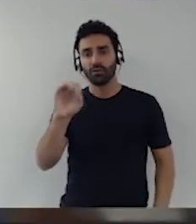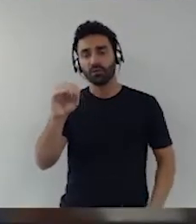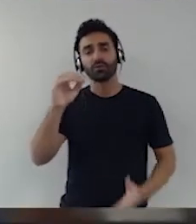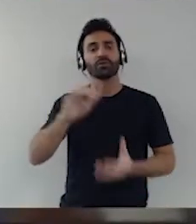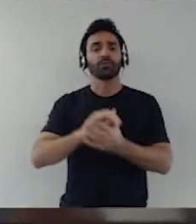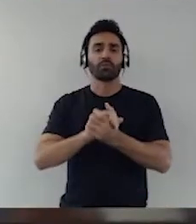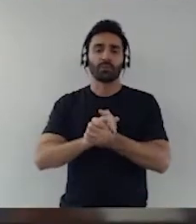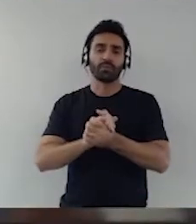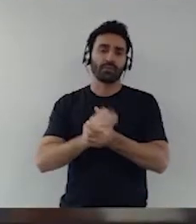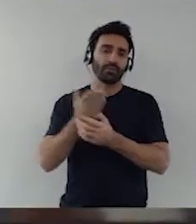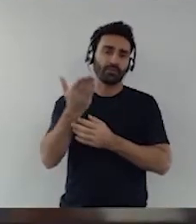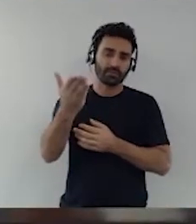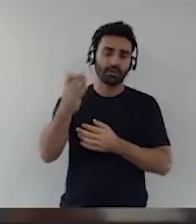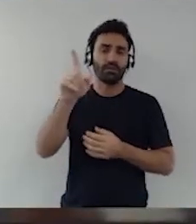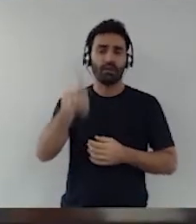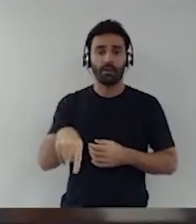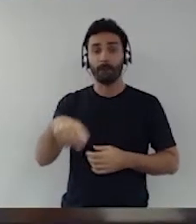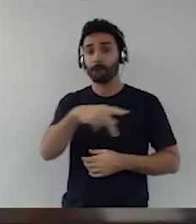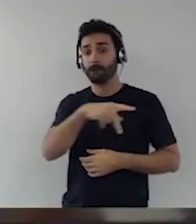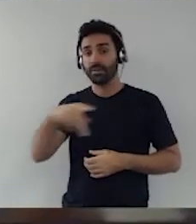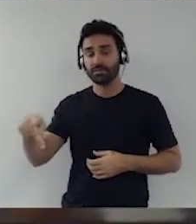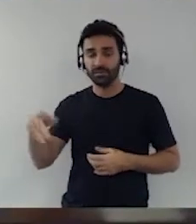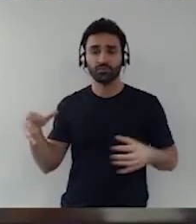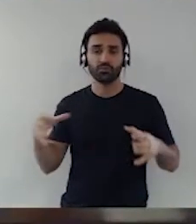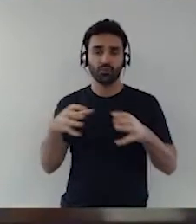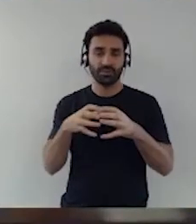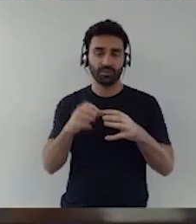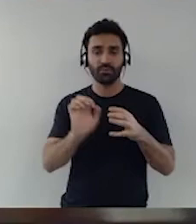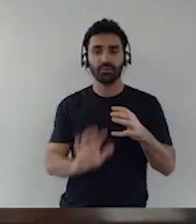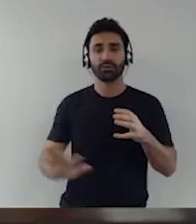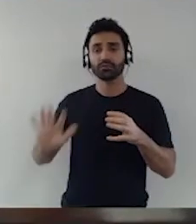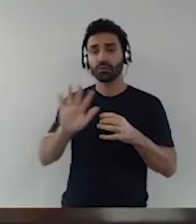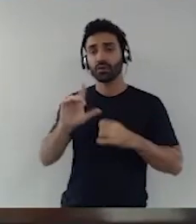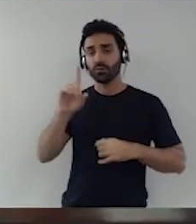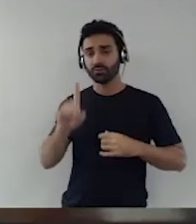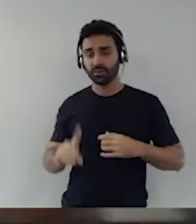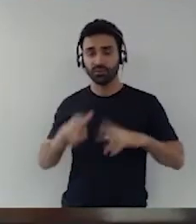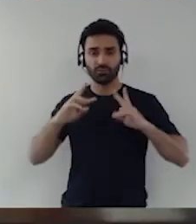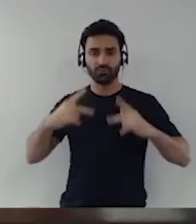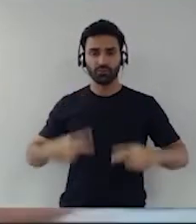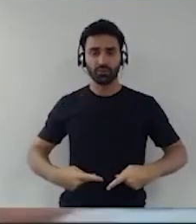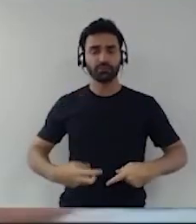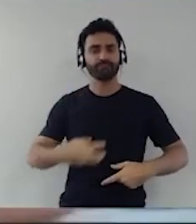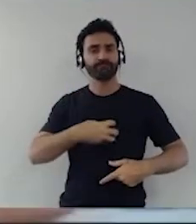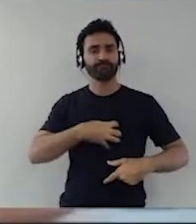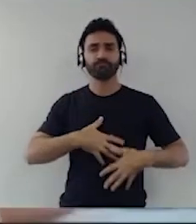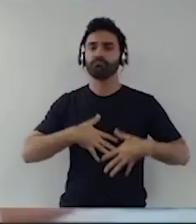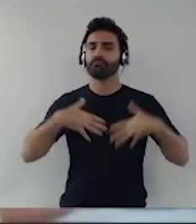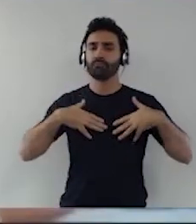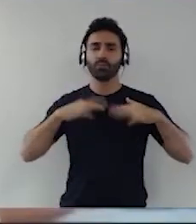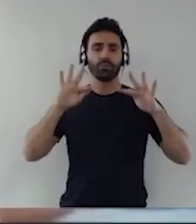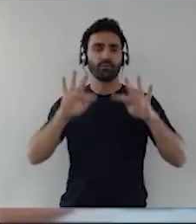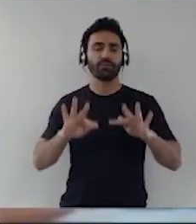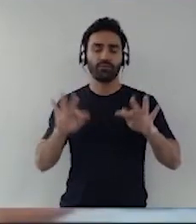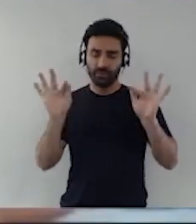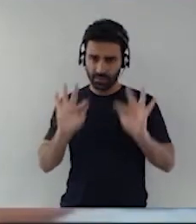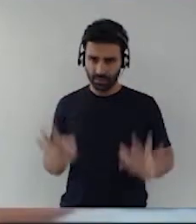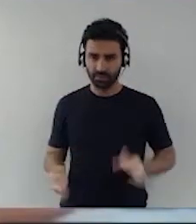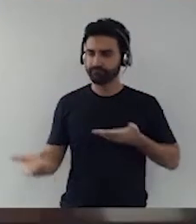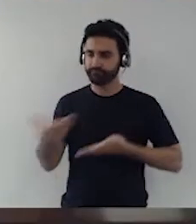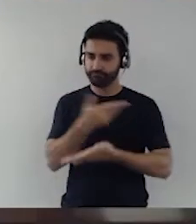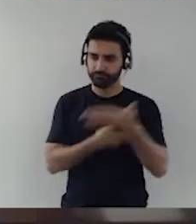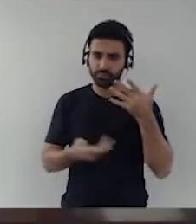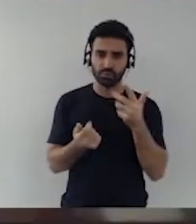você, que é o nosso presidente na Comissão Nacional de Direitos Humanos, uma honra e satisfação ladear contigo esse momento